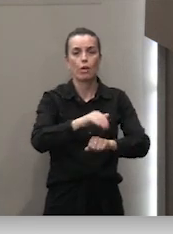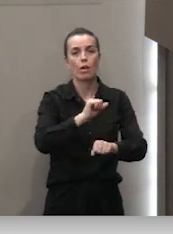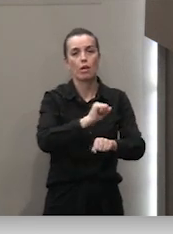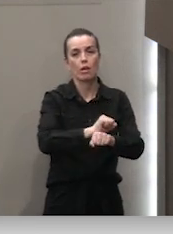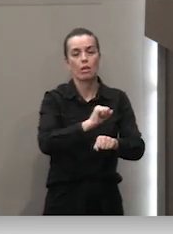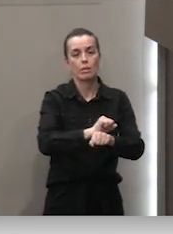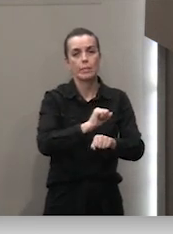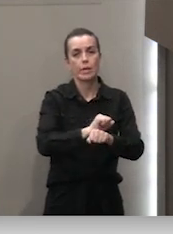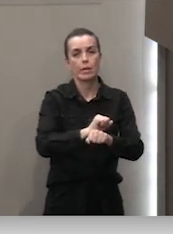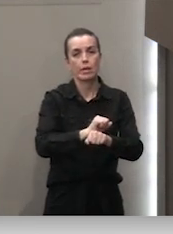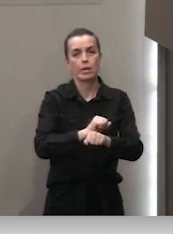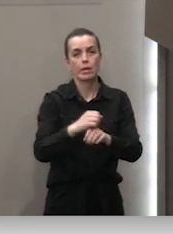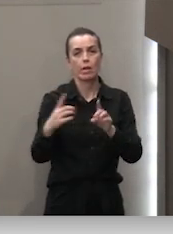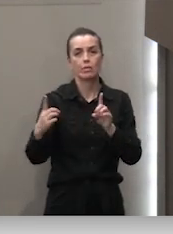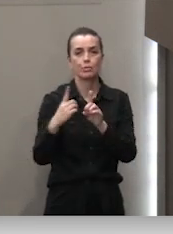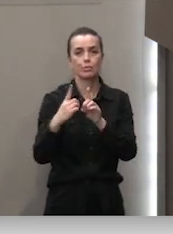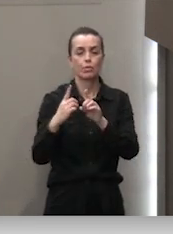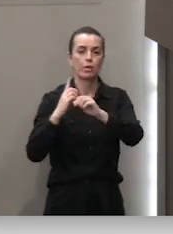um atendimento.